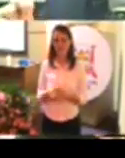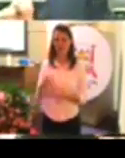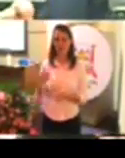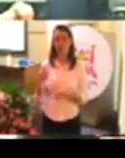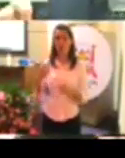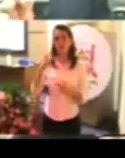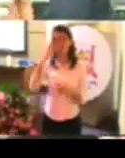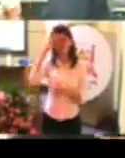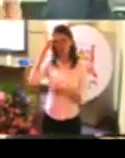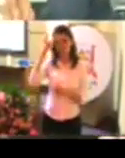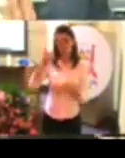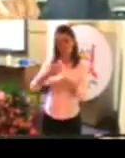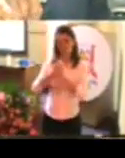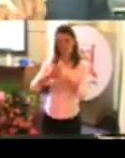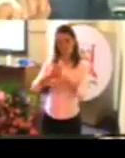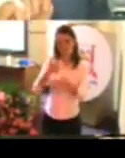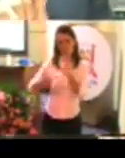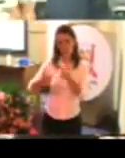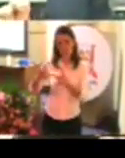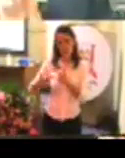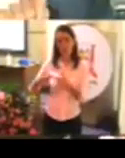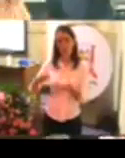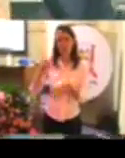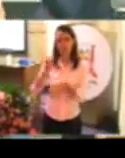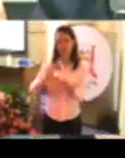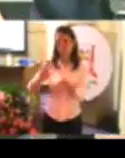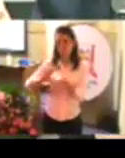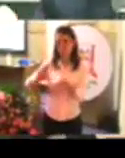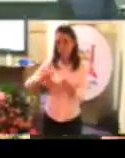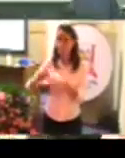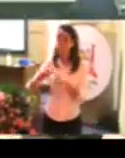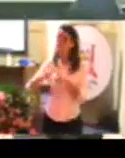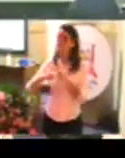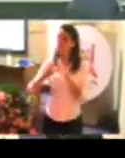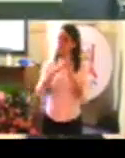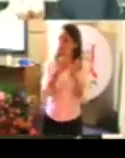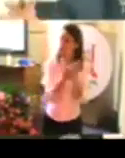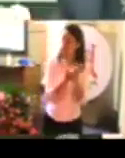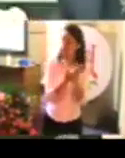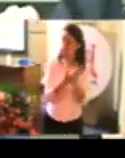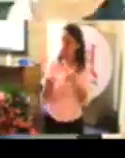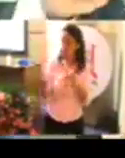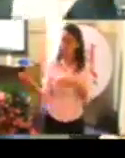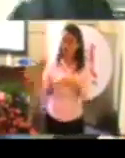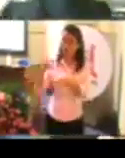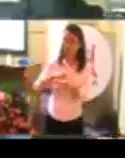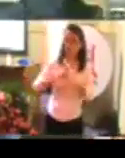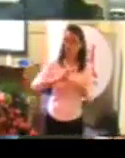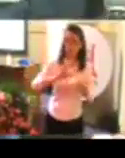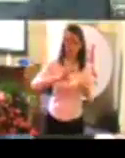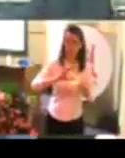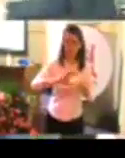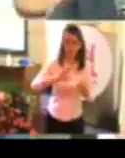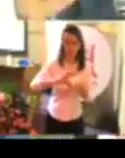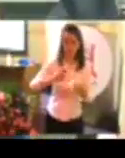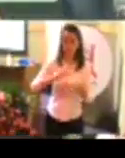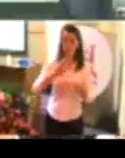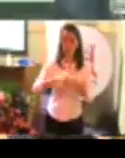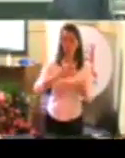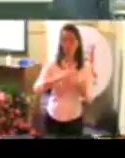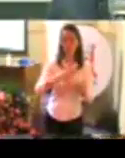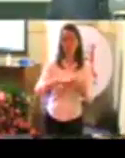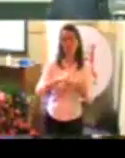gestores públicos, eles têm uma qualificação dada por esta escola, em que eles podem atuar em qualquer área do